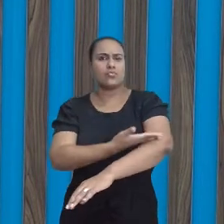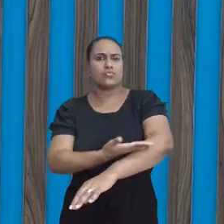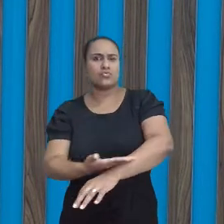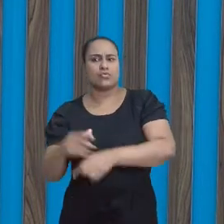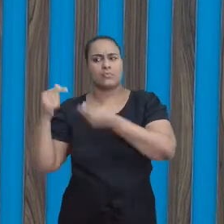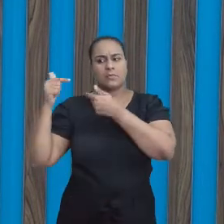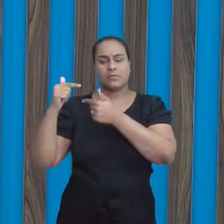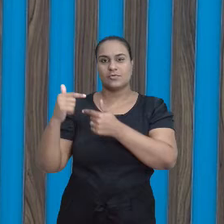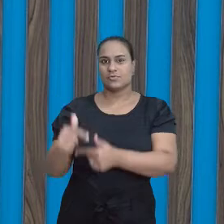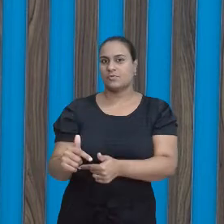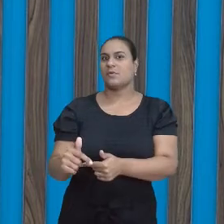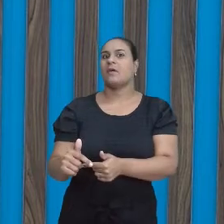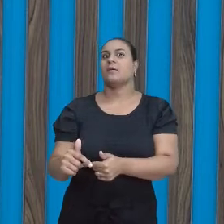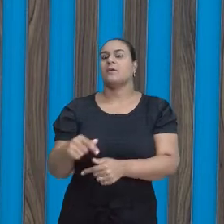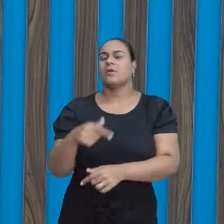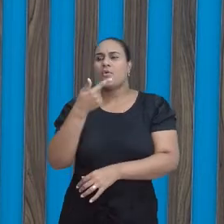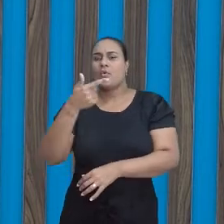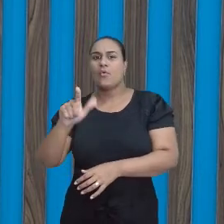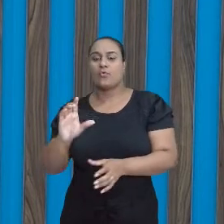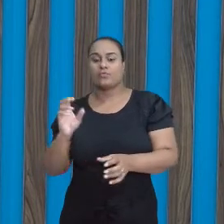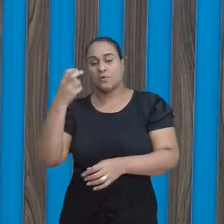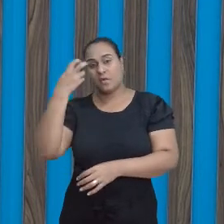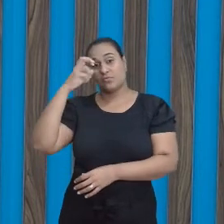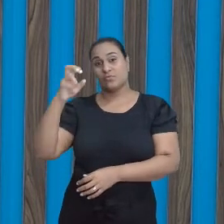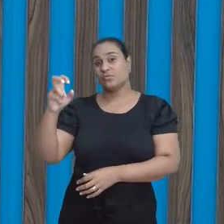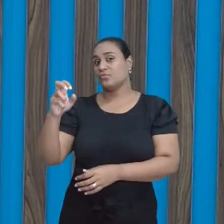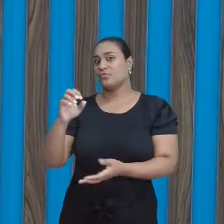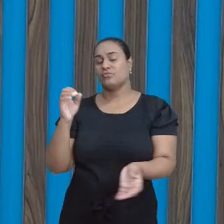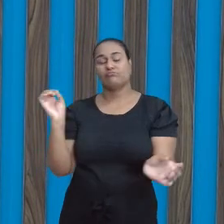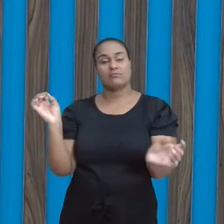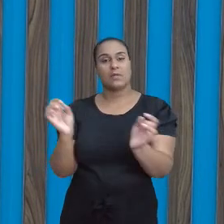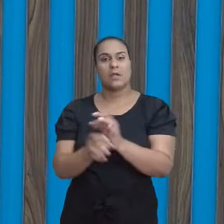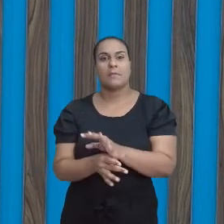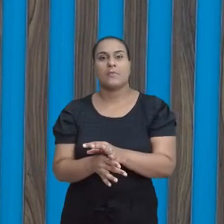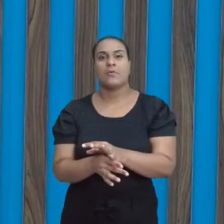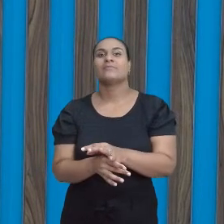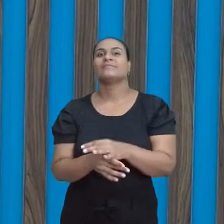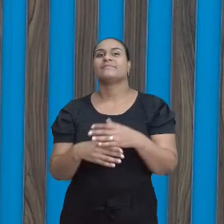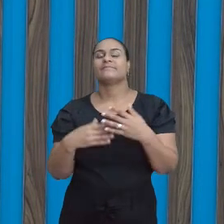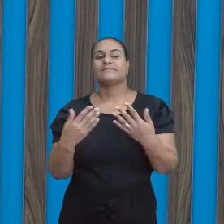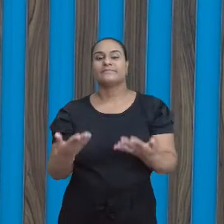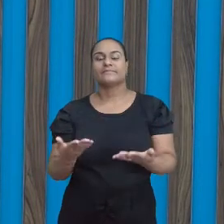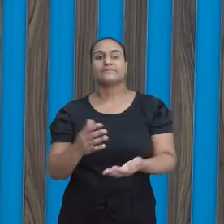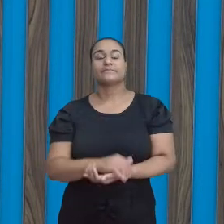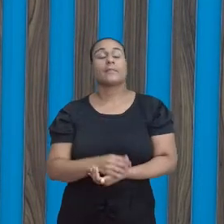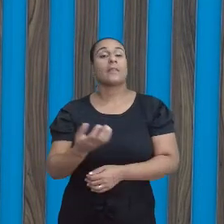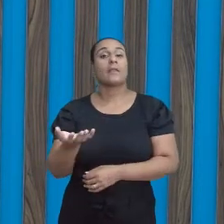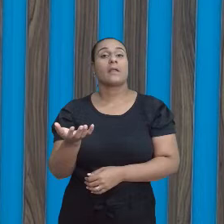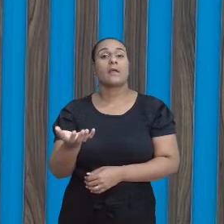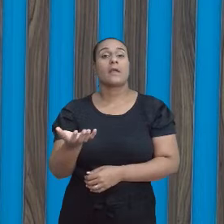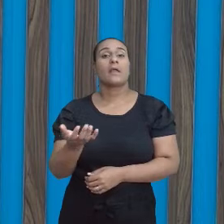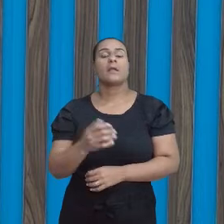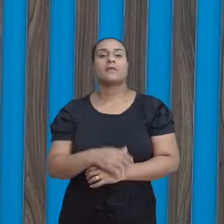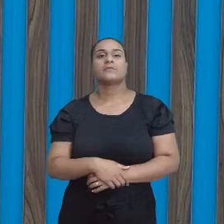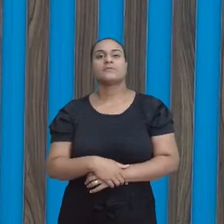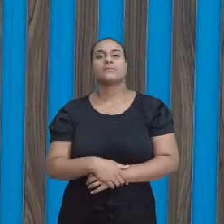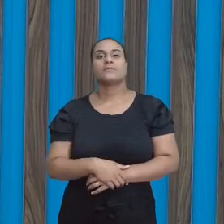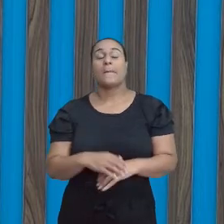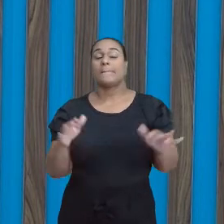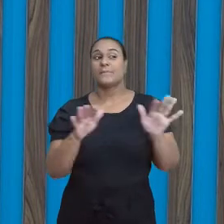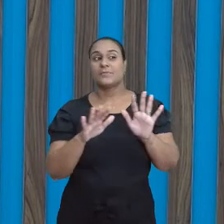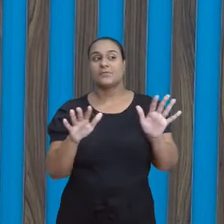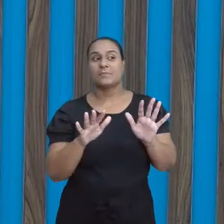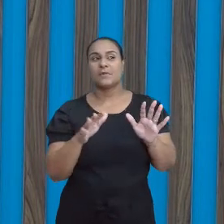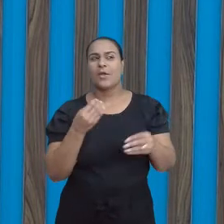outras a cultura mas isso a gente vai ver com o teu professor de sala de aula. Então, eu quero aqui passar para o Vanessa me despedir